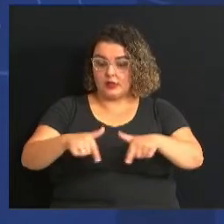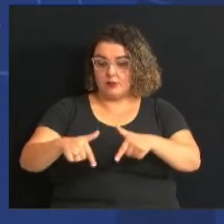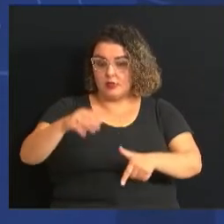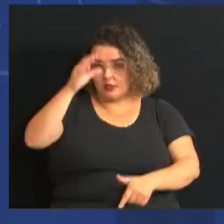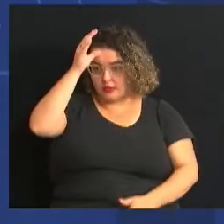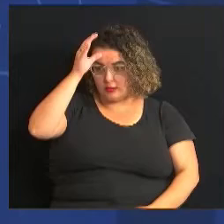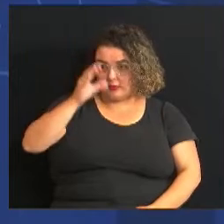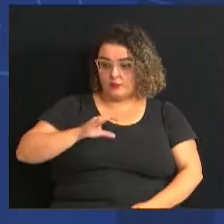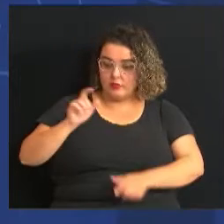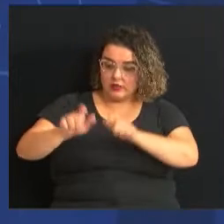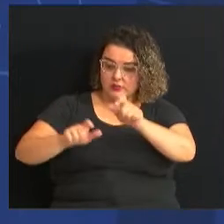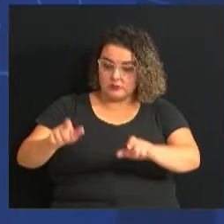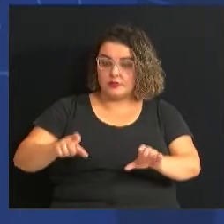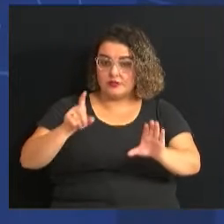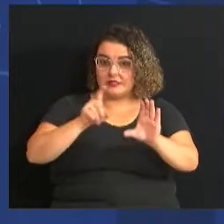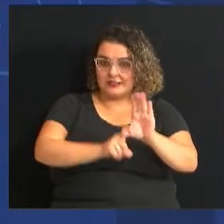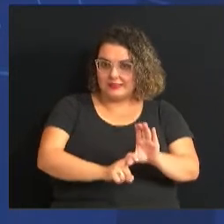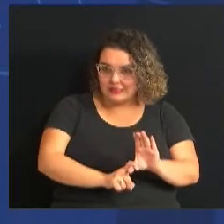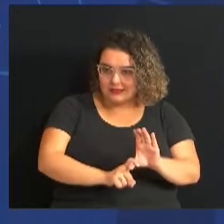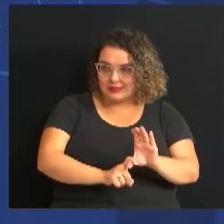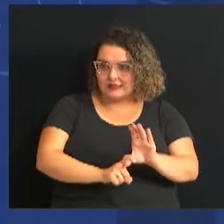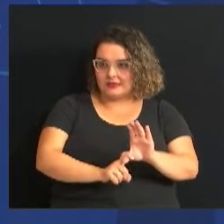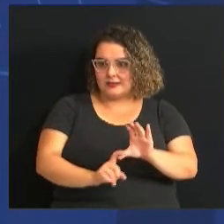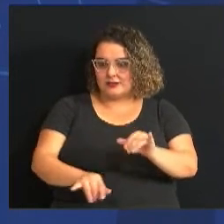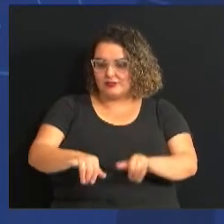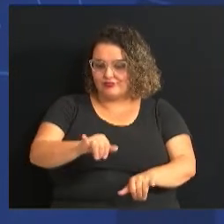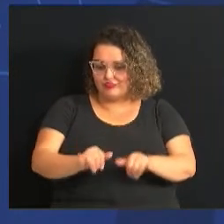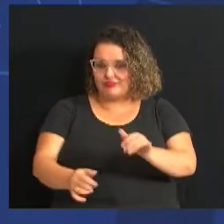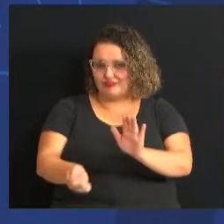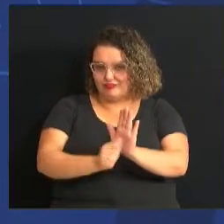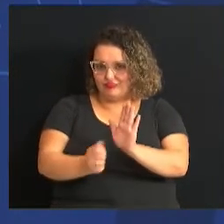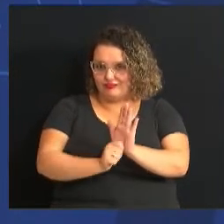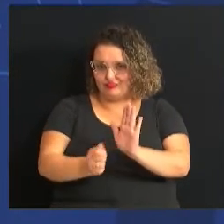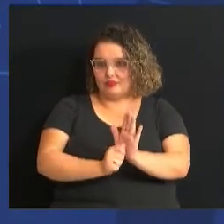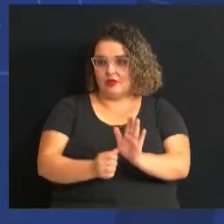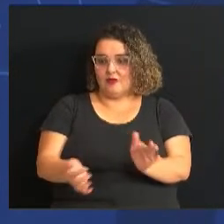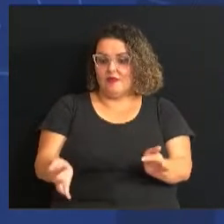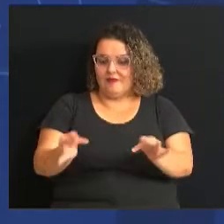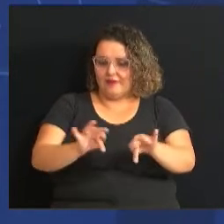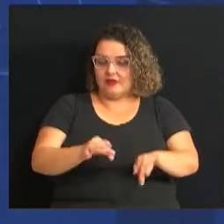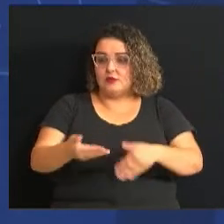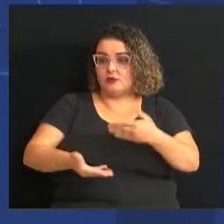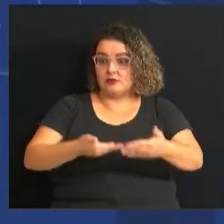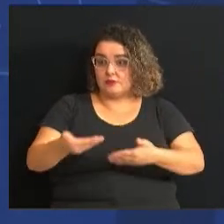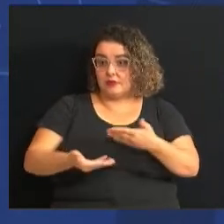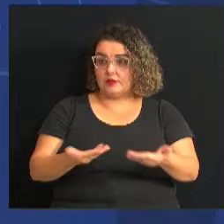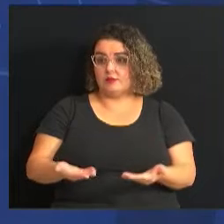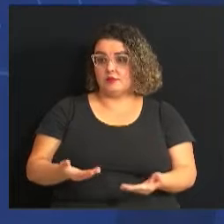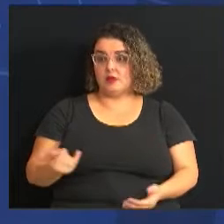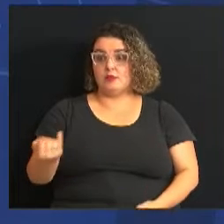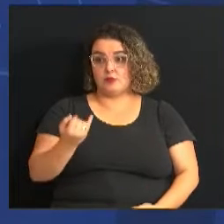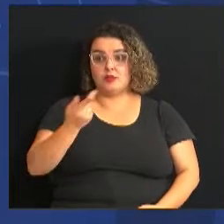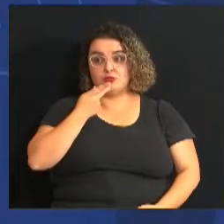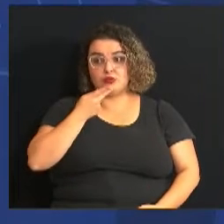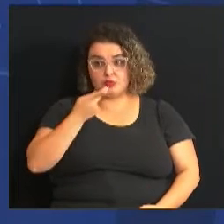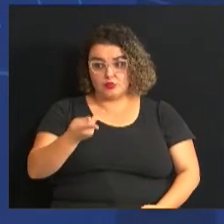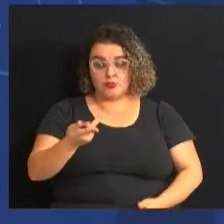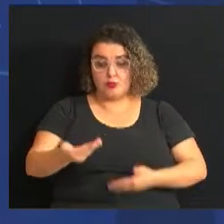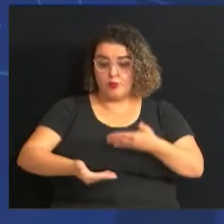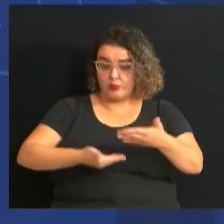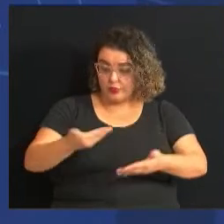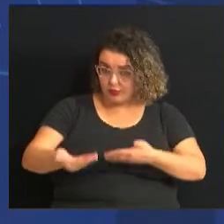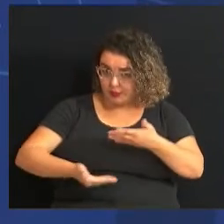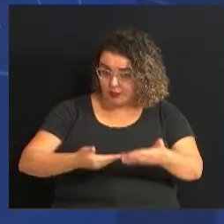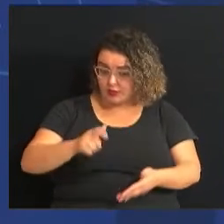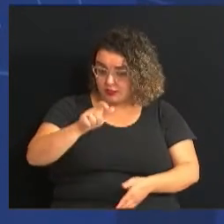dependentes químicos que estão na fase final do tratamento. Vale reforçar aqui que um tratamento de um dependente químico,